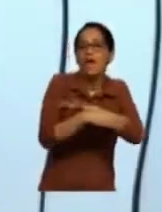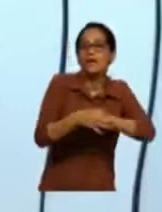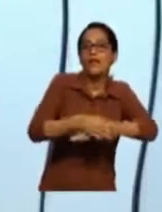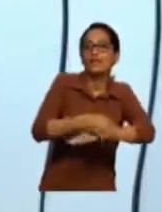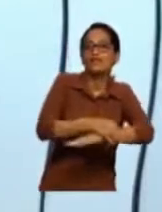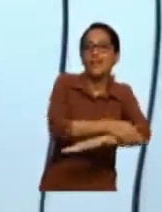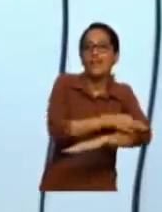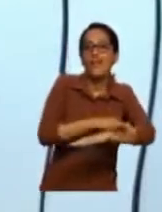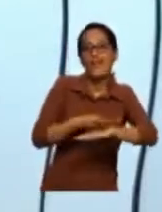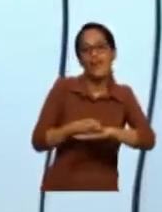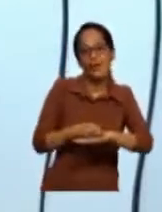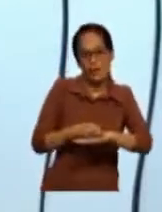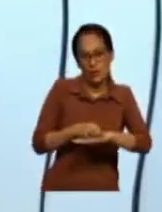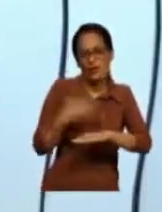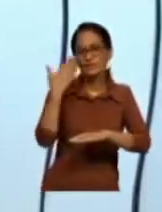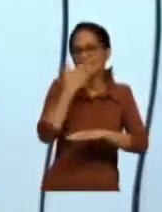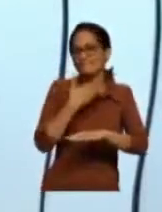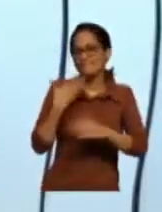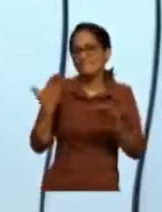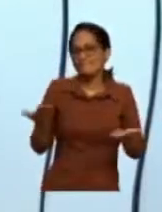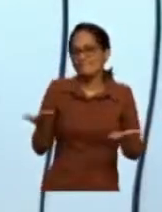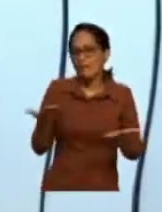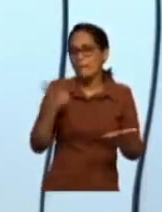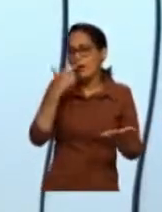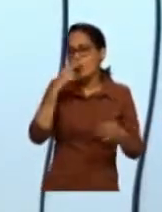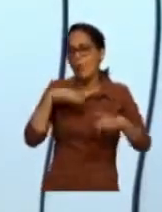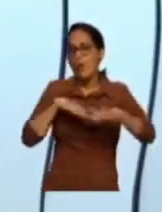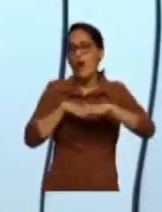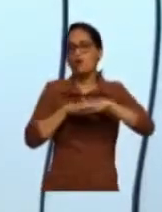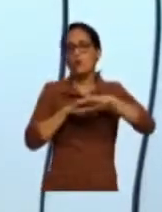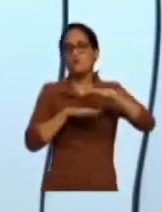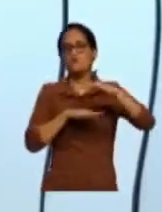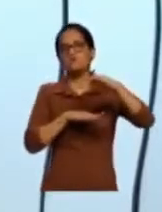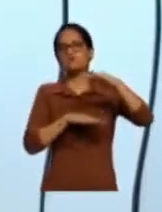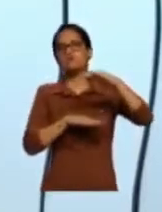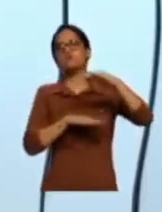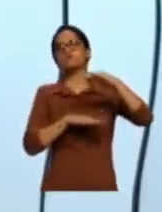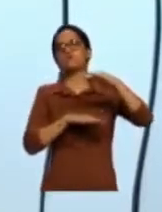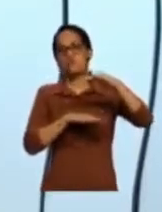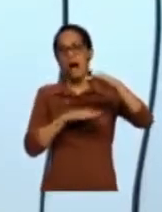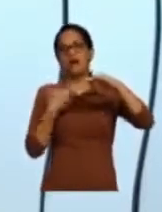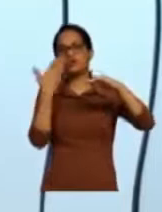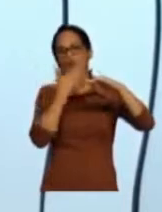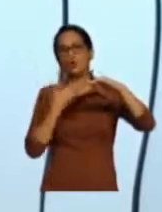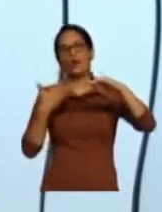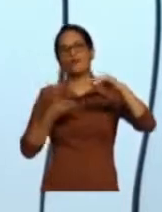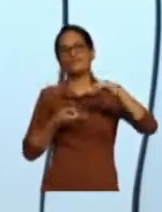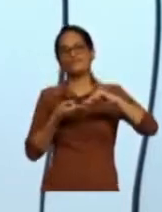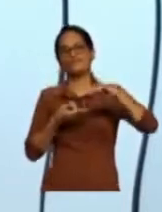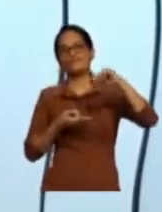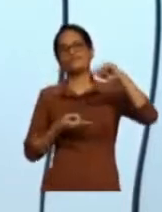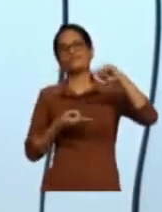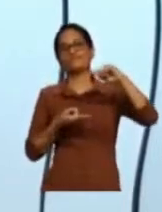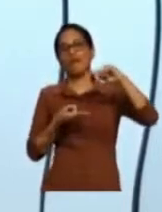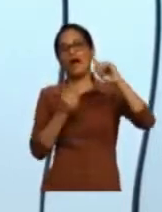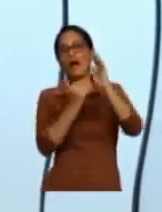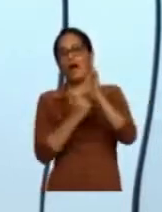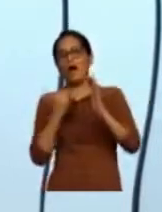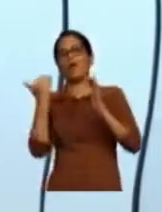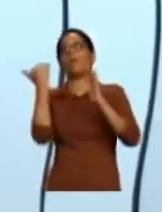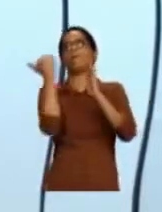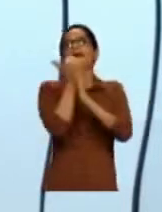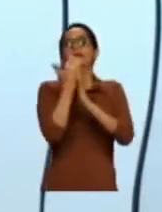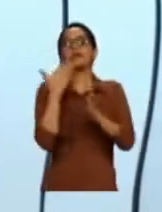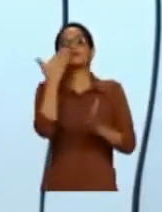glicose não entrou para dentro da célula, vai ficar acumulado. Acumulou, a pessoa vai ter elevada taxa de